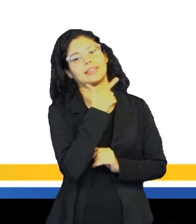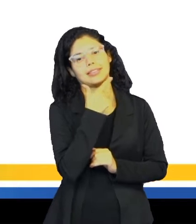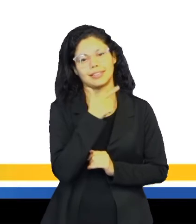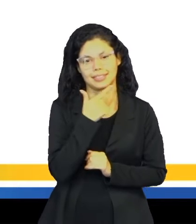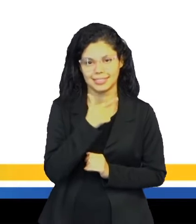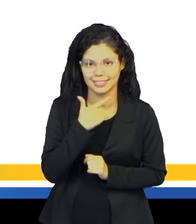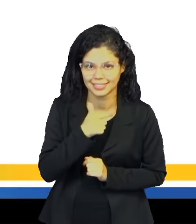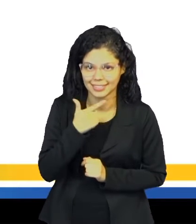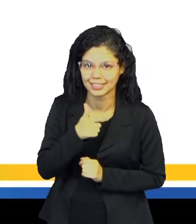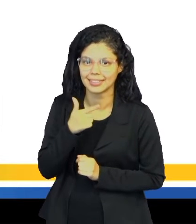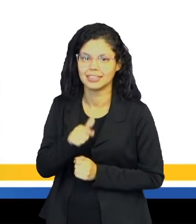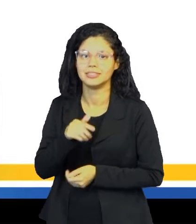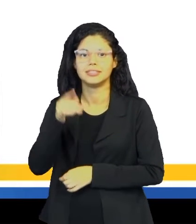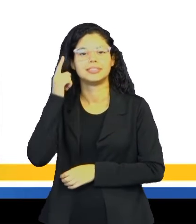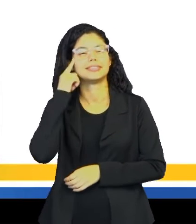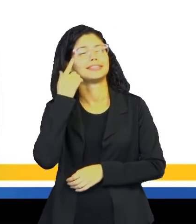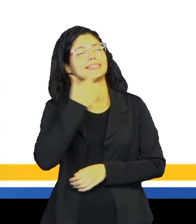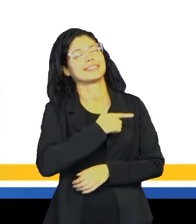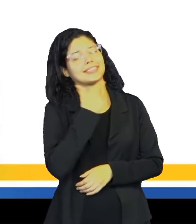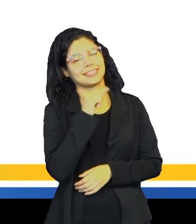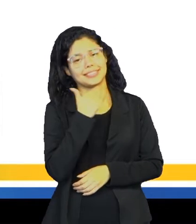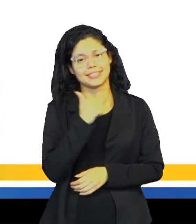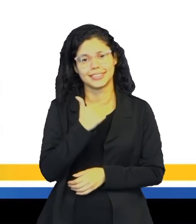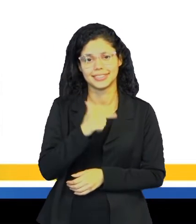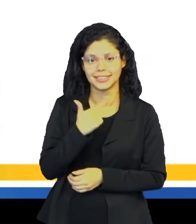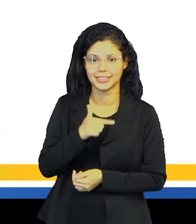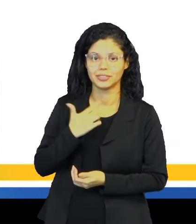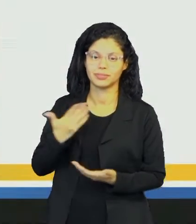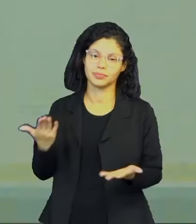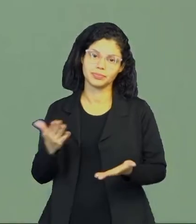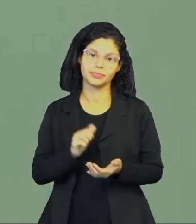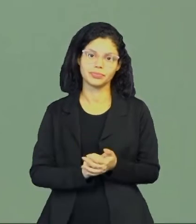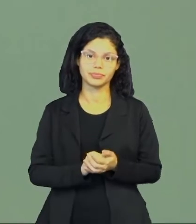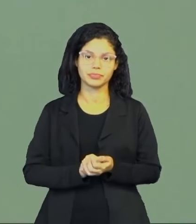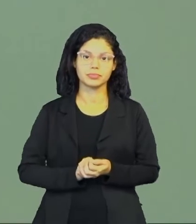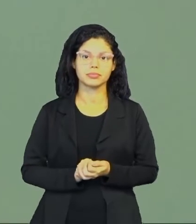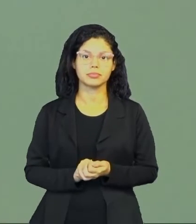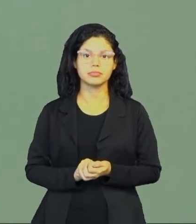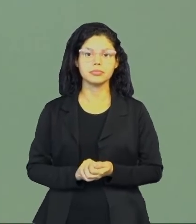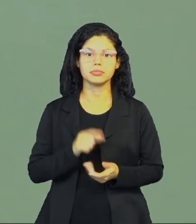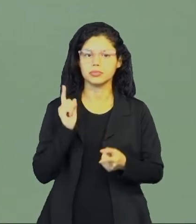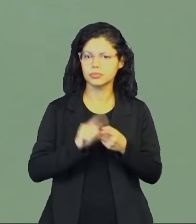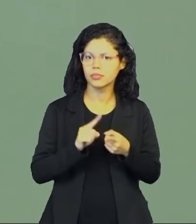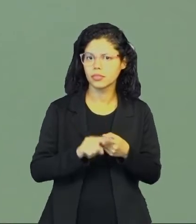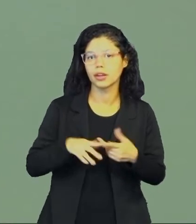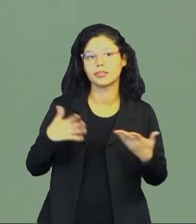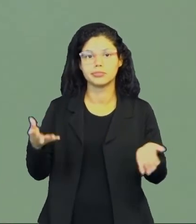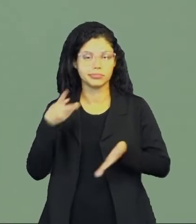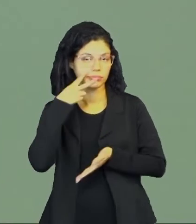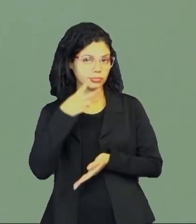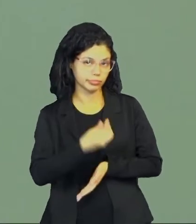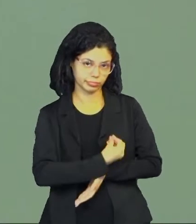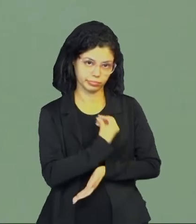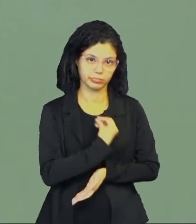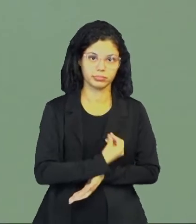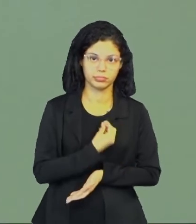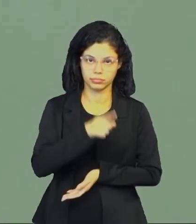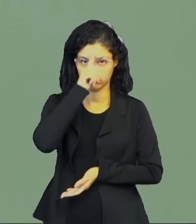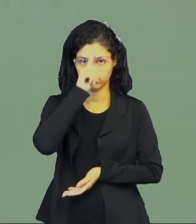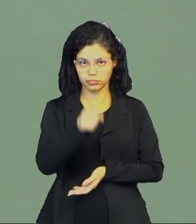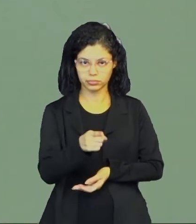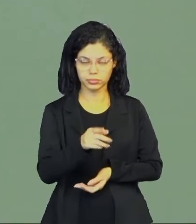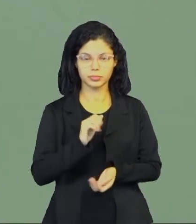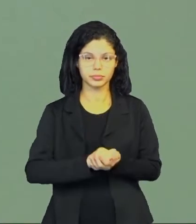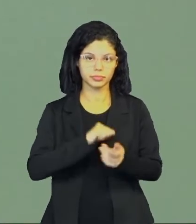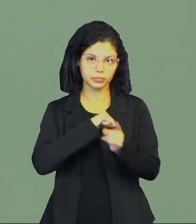Ela fica ali, né, rindo muito, Porque embora a gente viva numa ordem